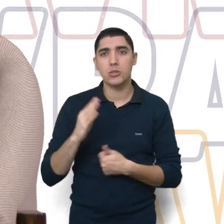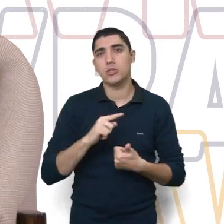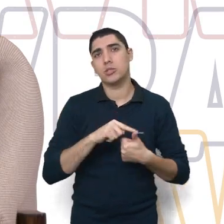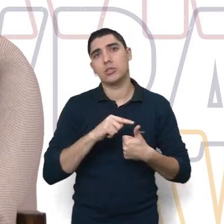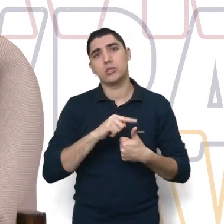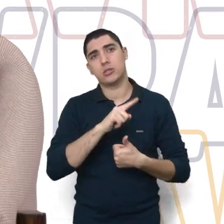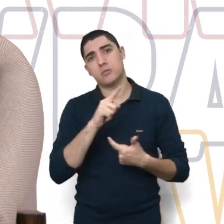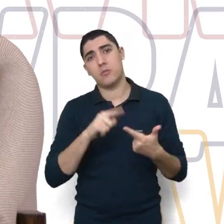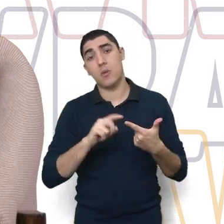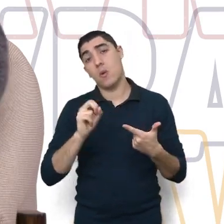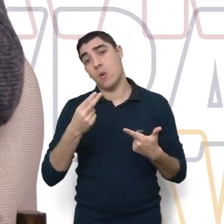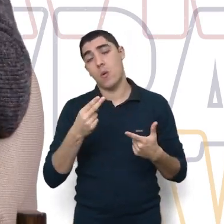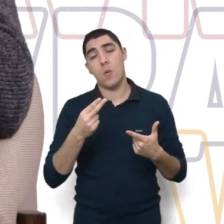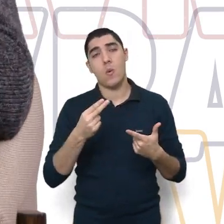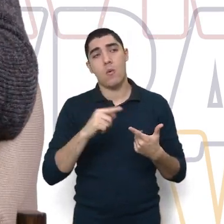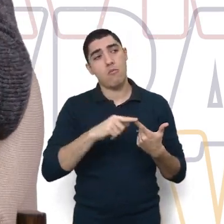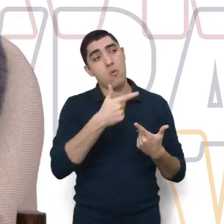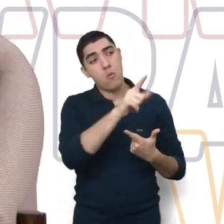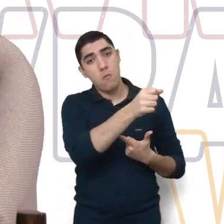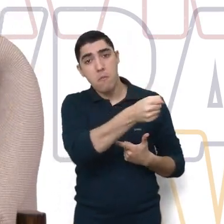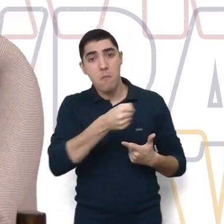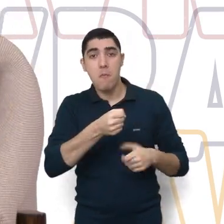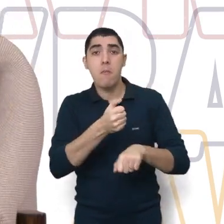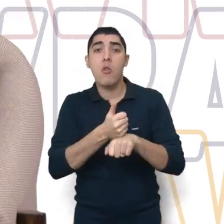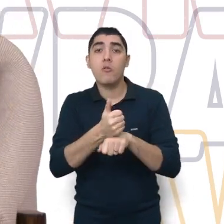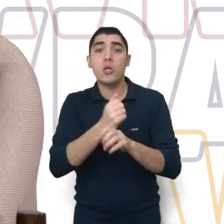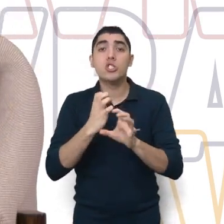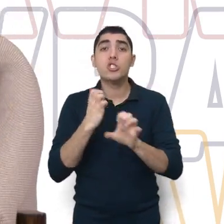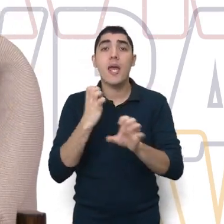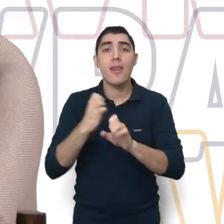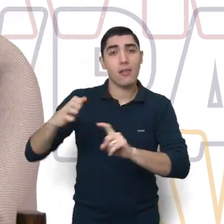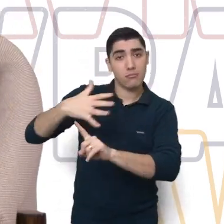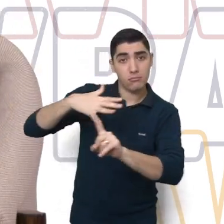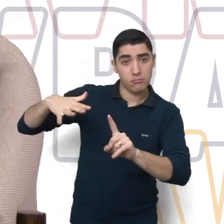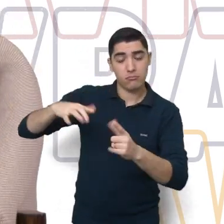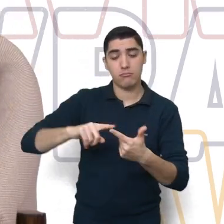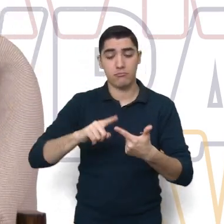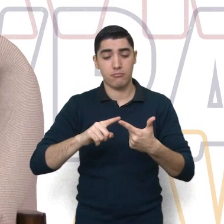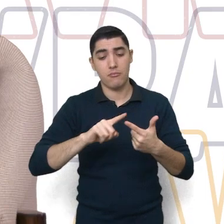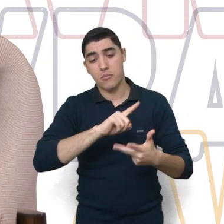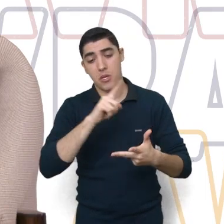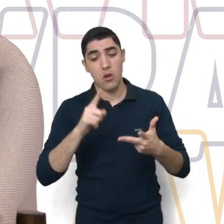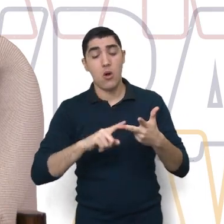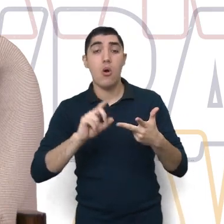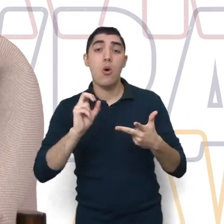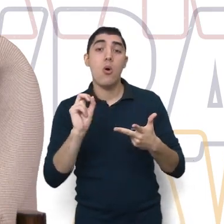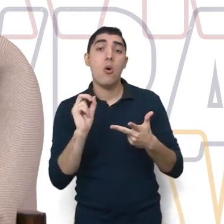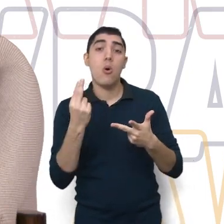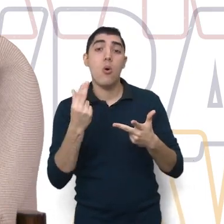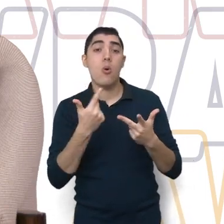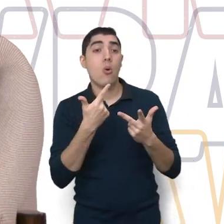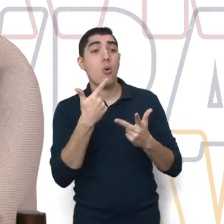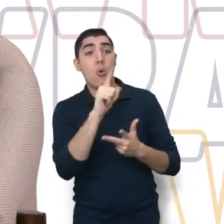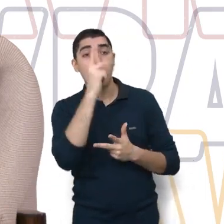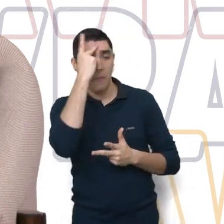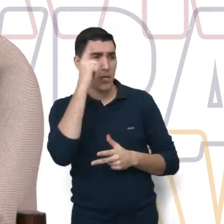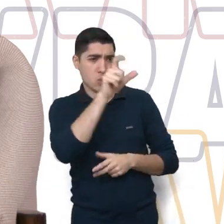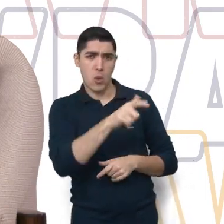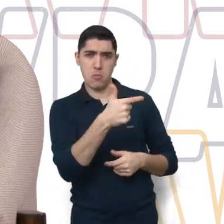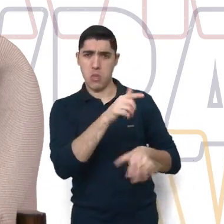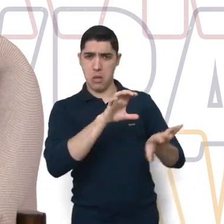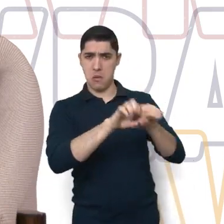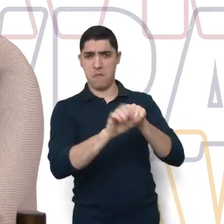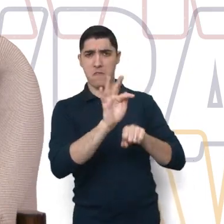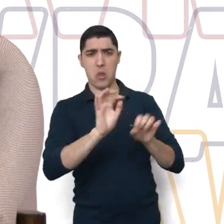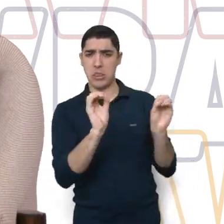um engenheiro mental ou algum personagem mesmo que não tenha essa educação formal de graduação ou seja lá